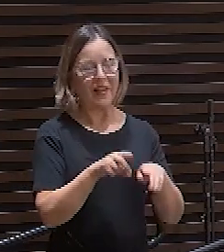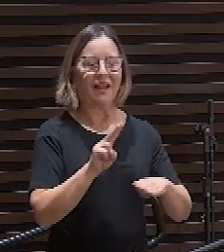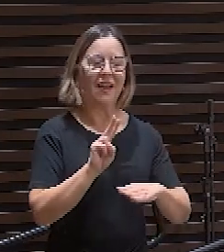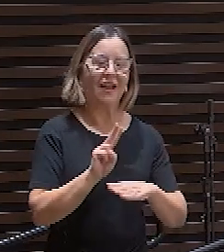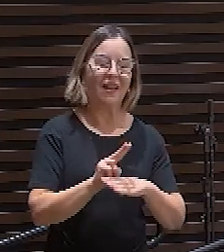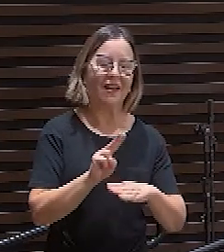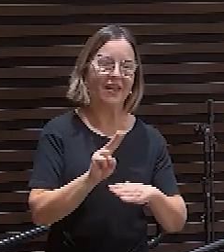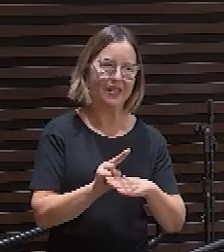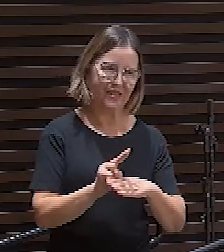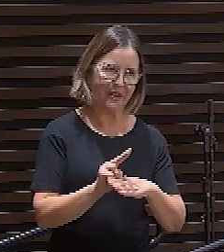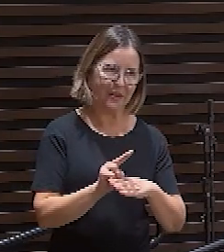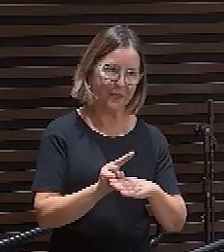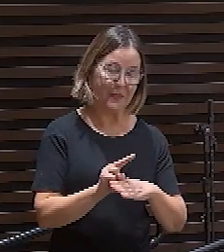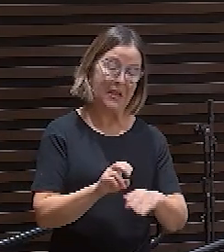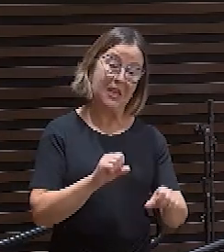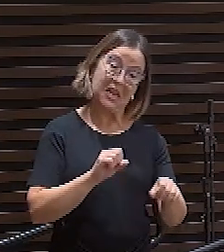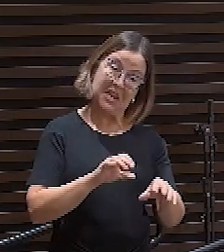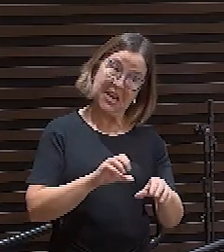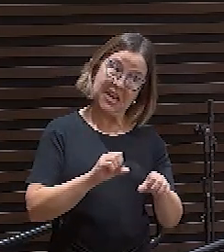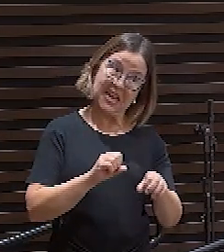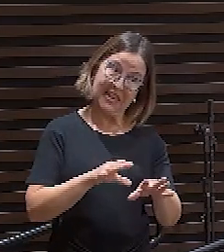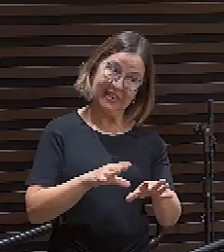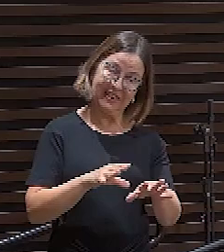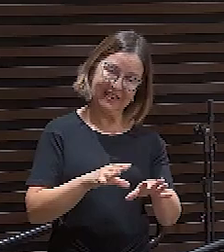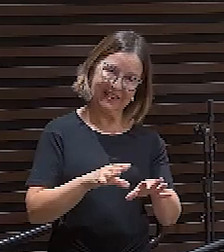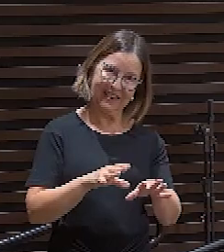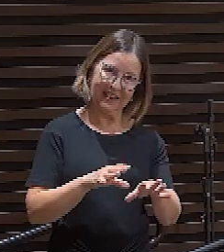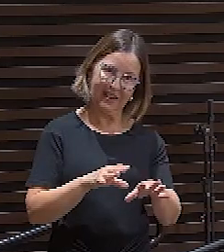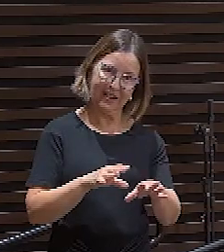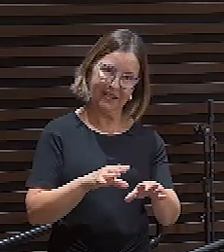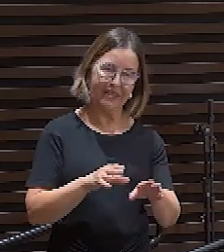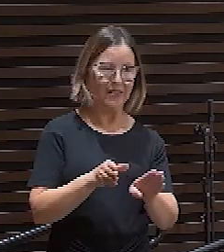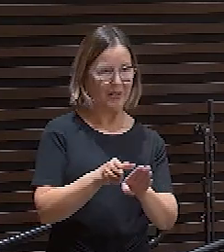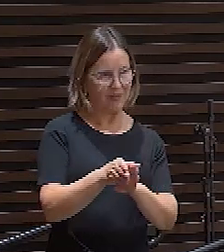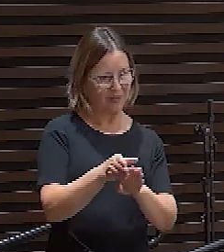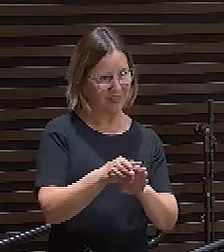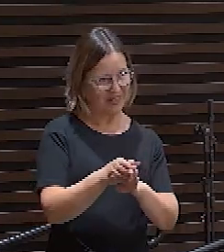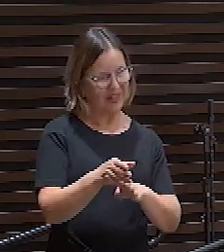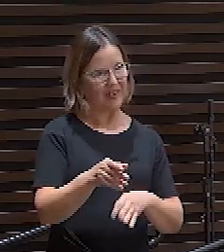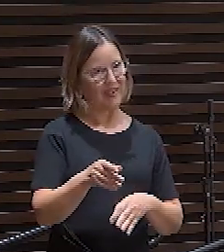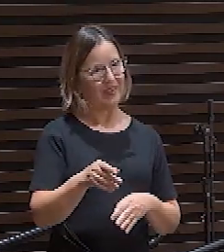na disciplina e na admoestação do Senhor.